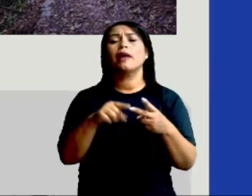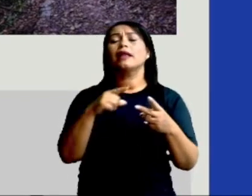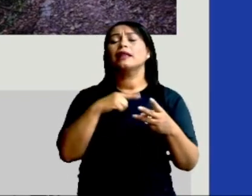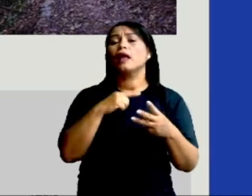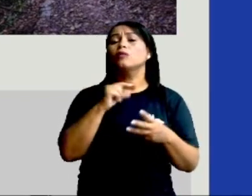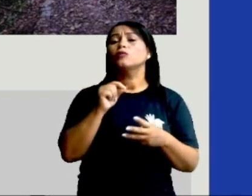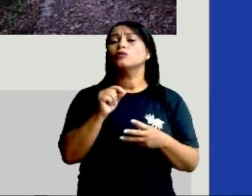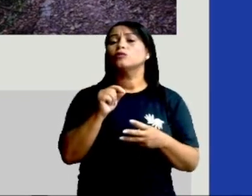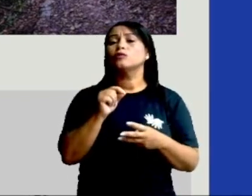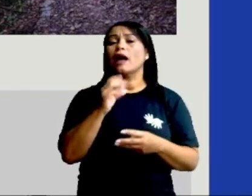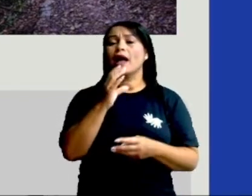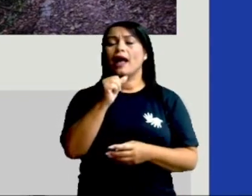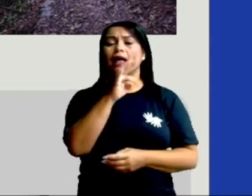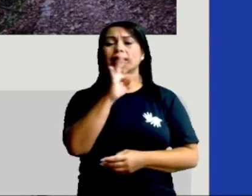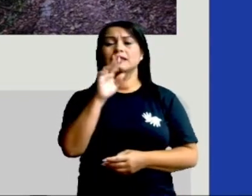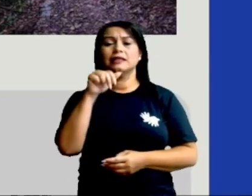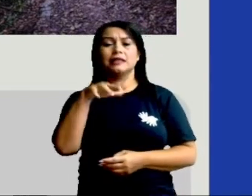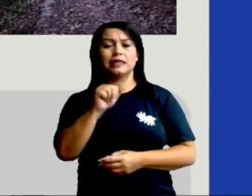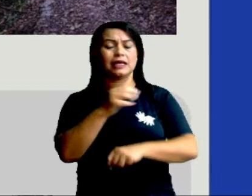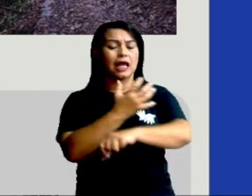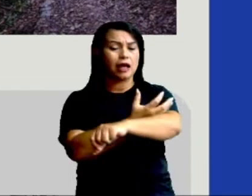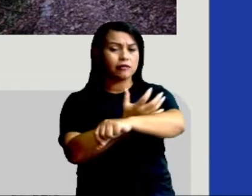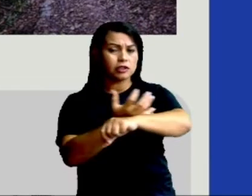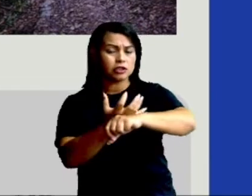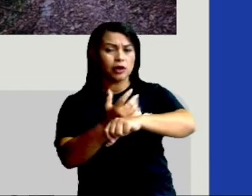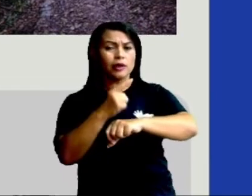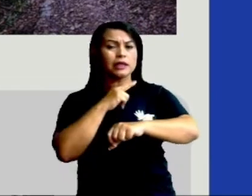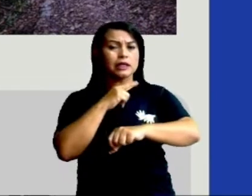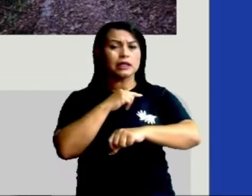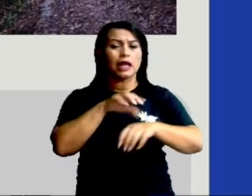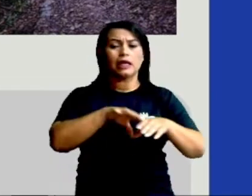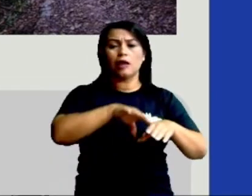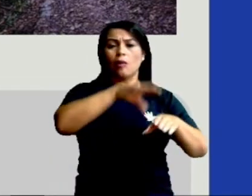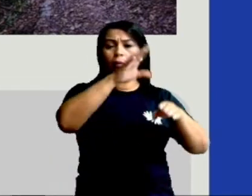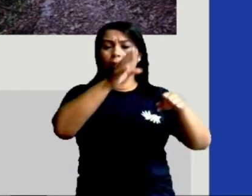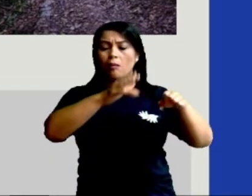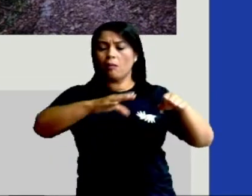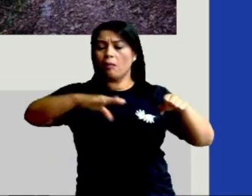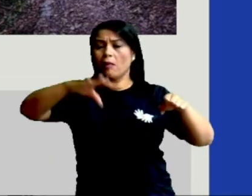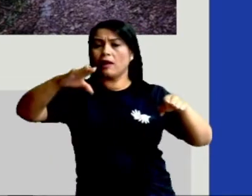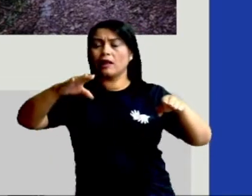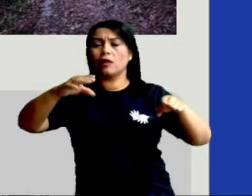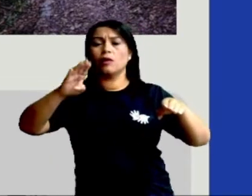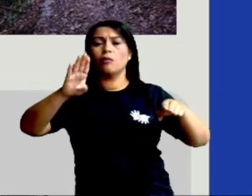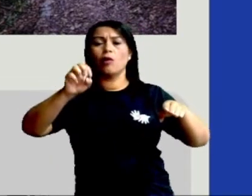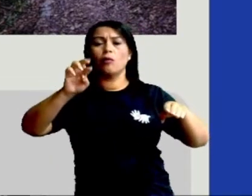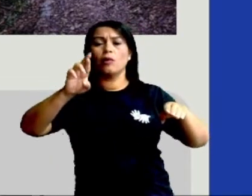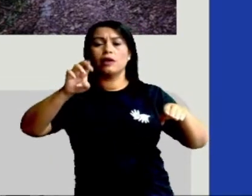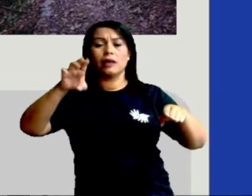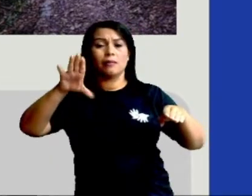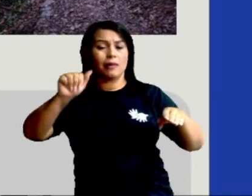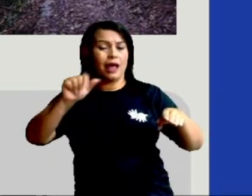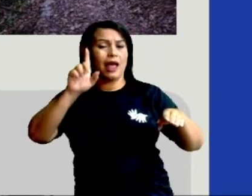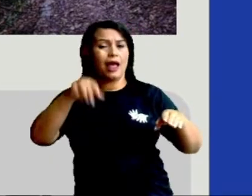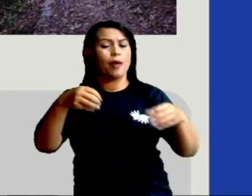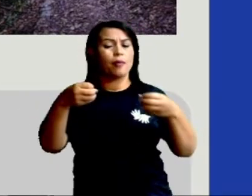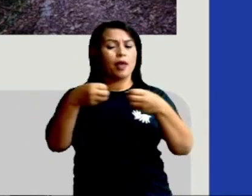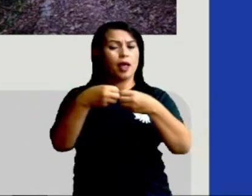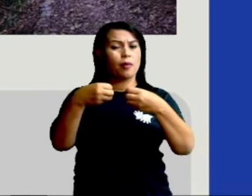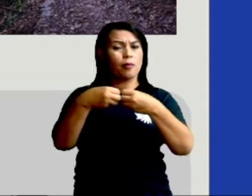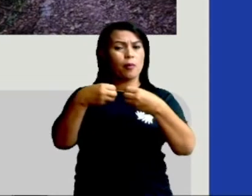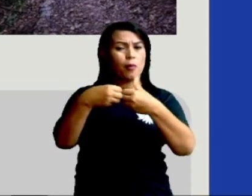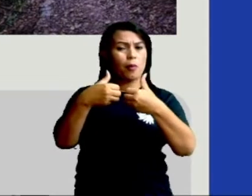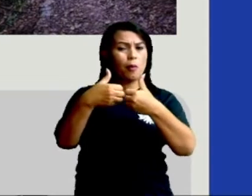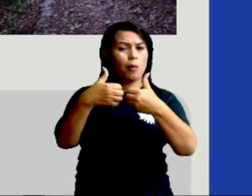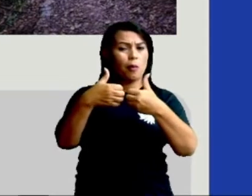também a caatinga como um tipo de vegetação para que é Nativa do Planalto da Borborema é bem próximo daqui